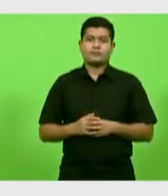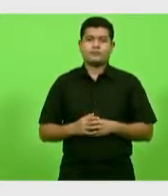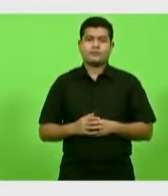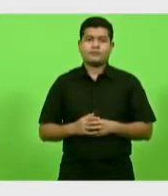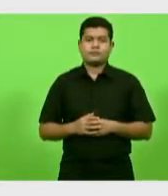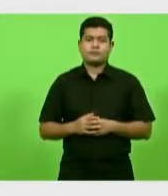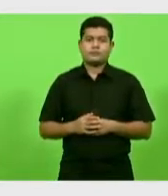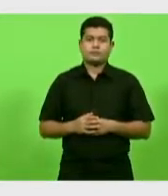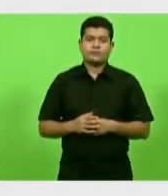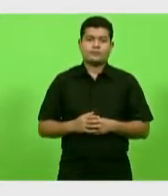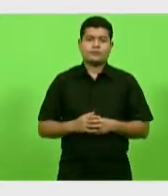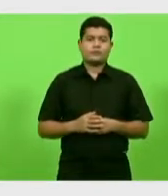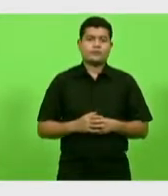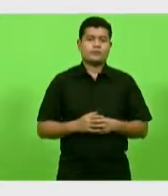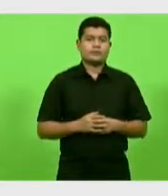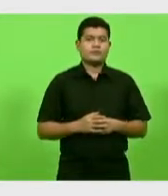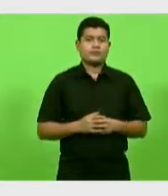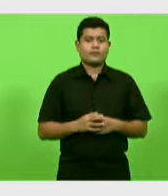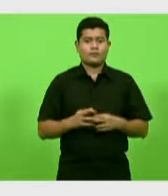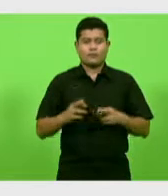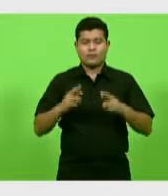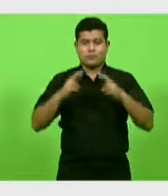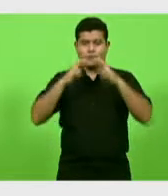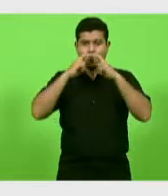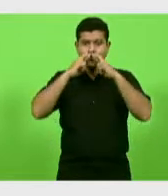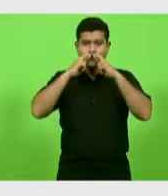Como vota deputado Romildo Titon?